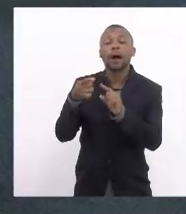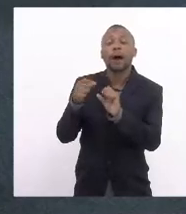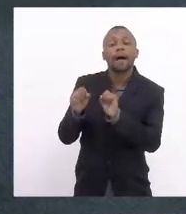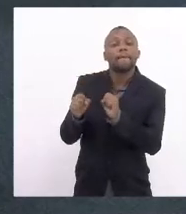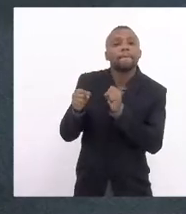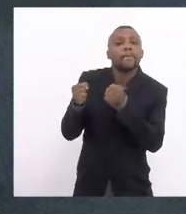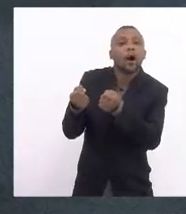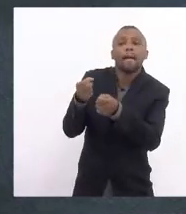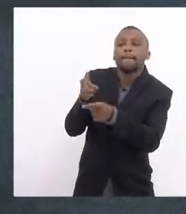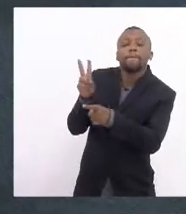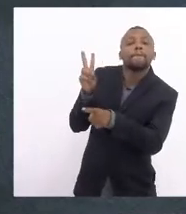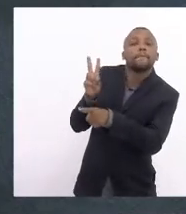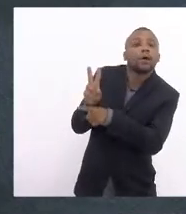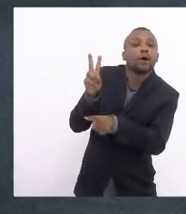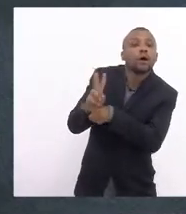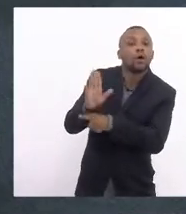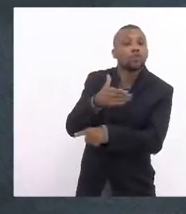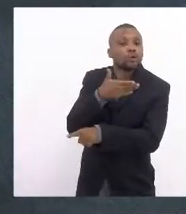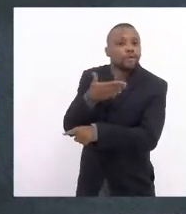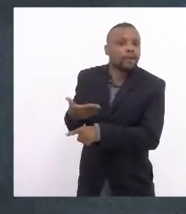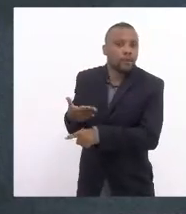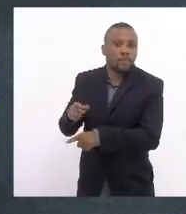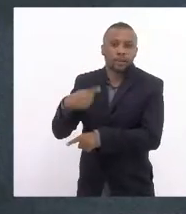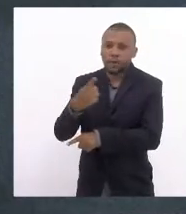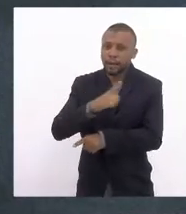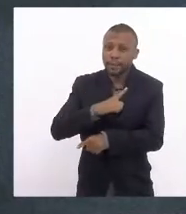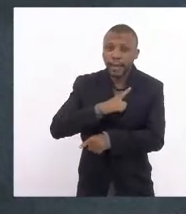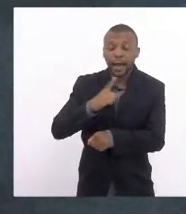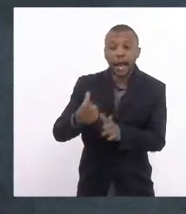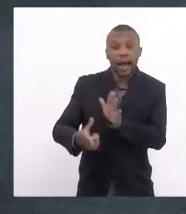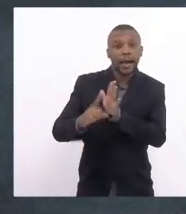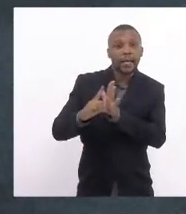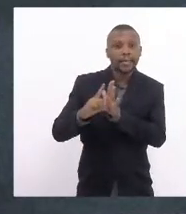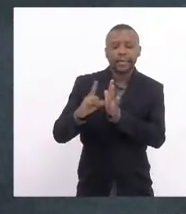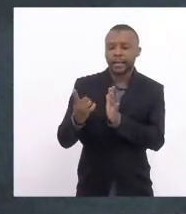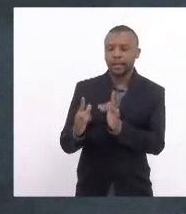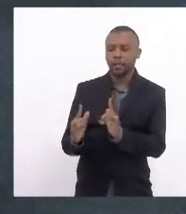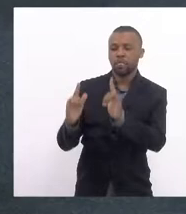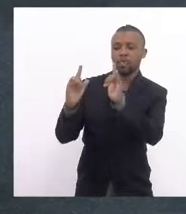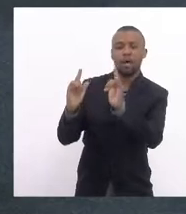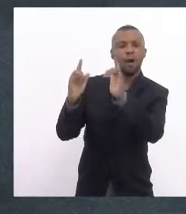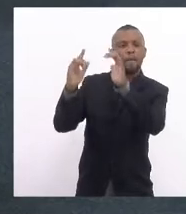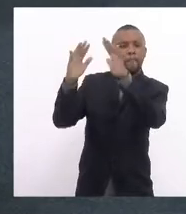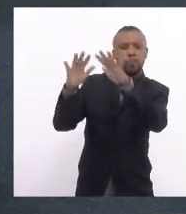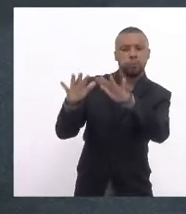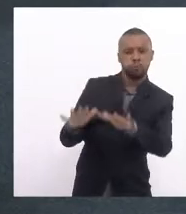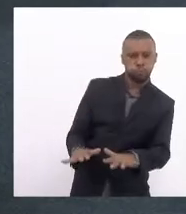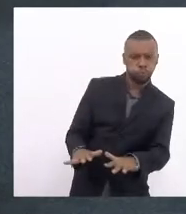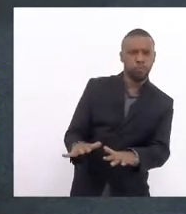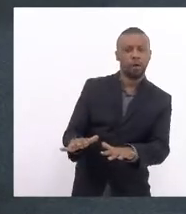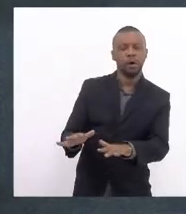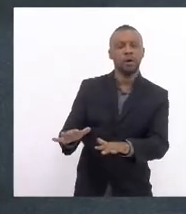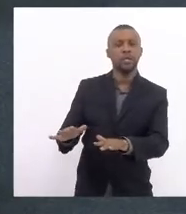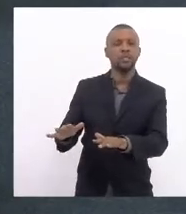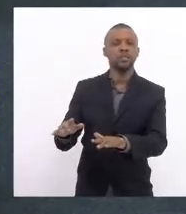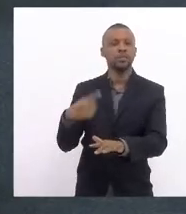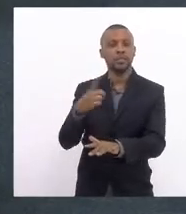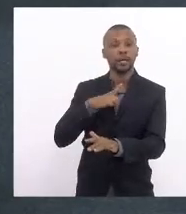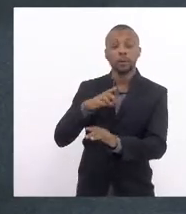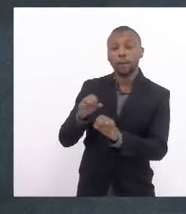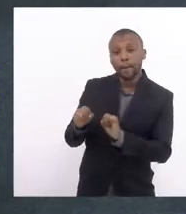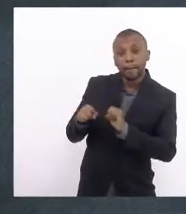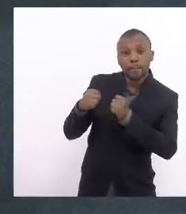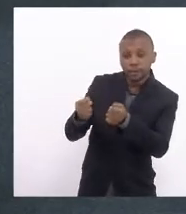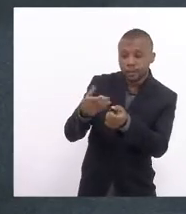uma salvaguarda para que a gente tenha, antes que aquilo seja demolido, antes que vá abaixo, a gente tenha uma proteção,